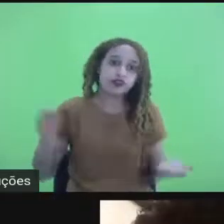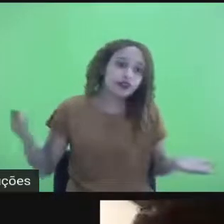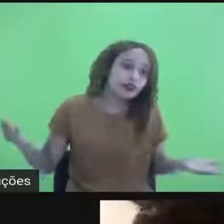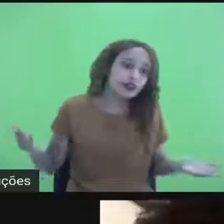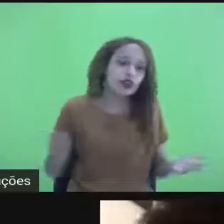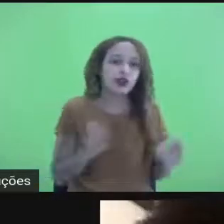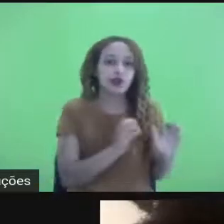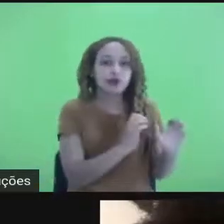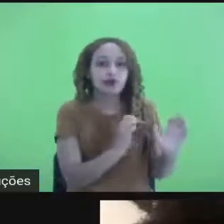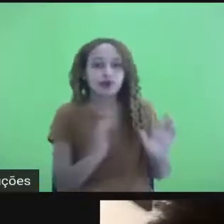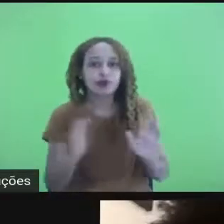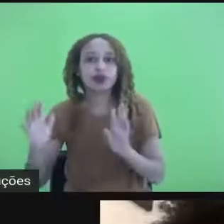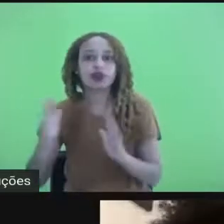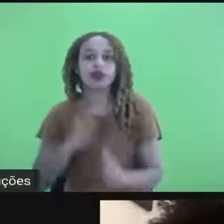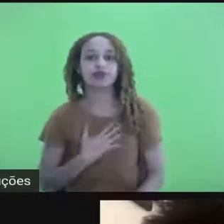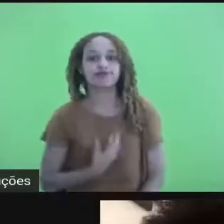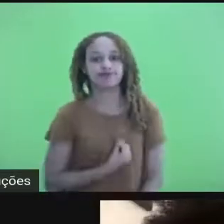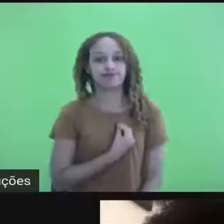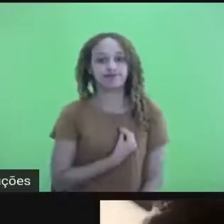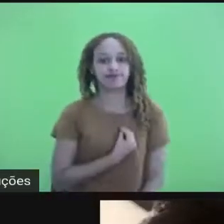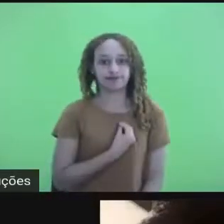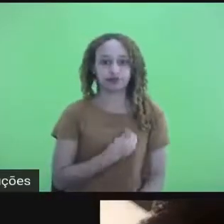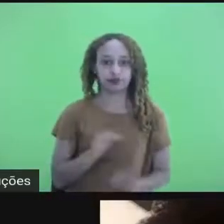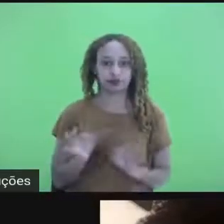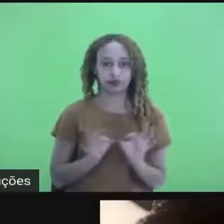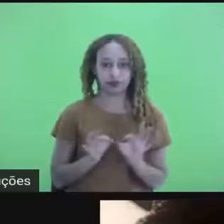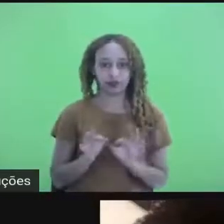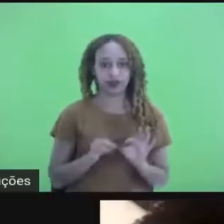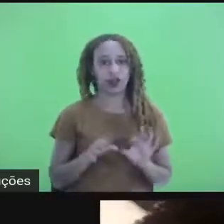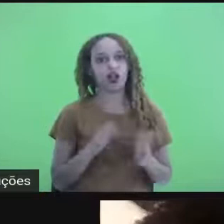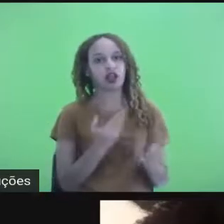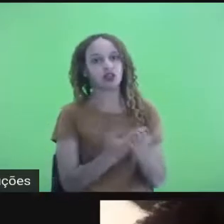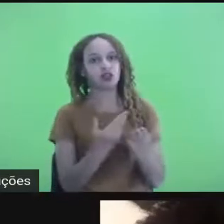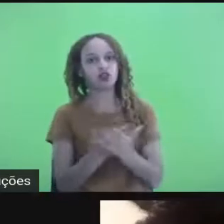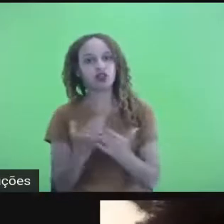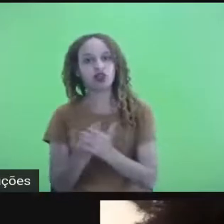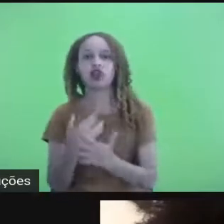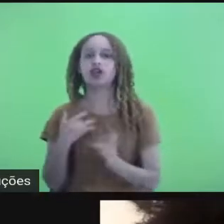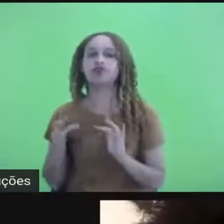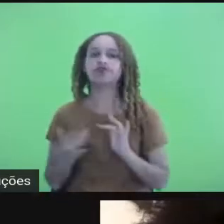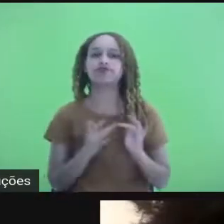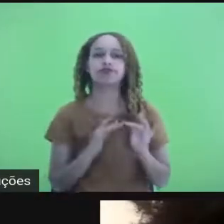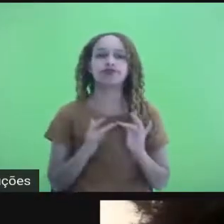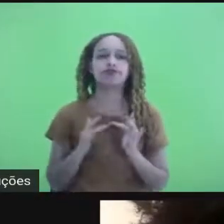minha formação acadêmica, eu não tive contato